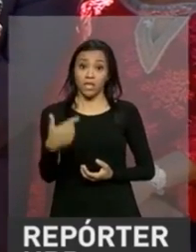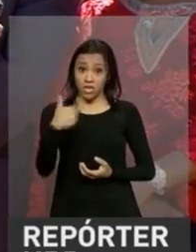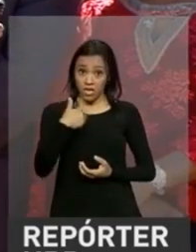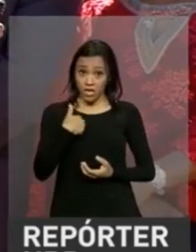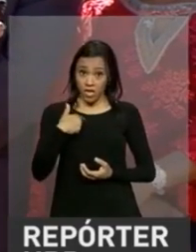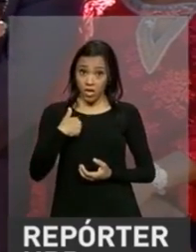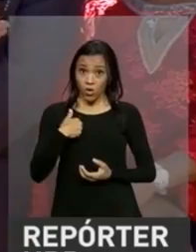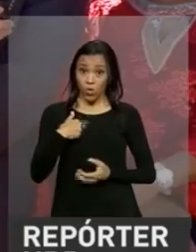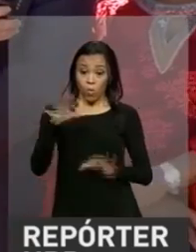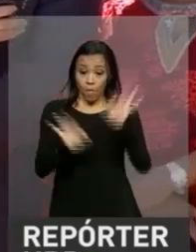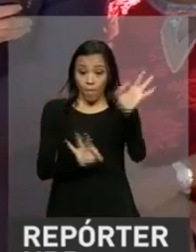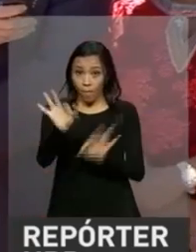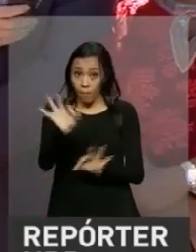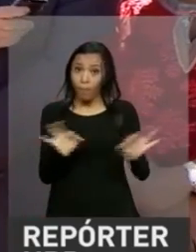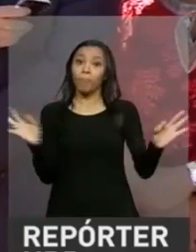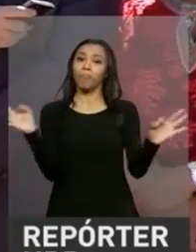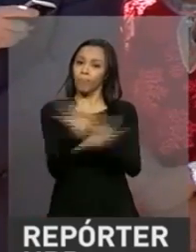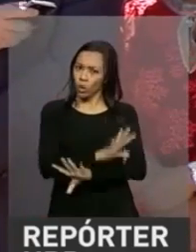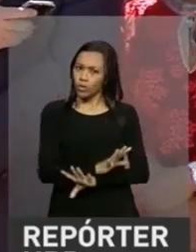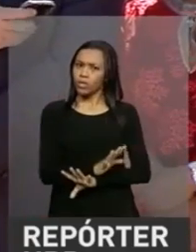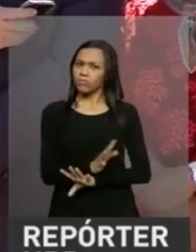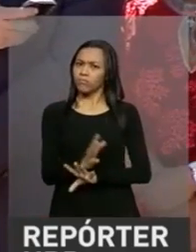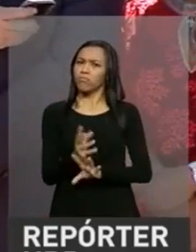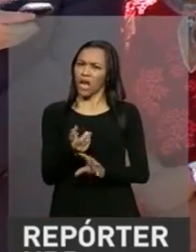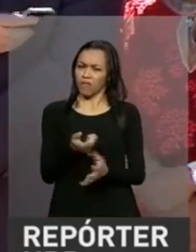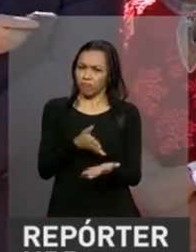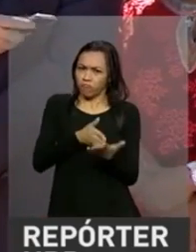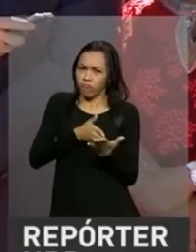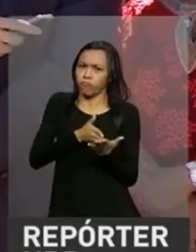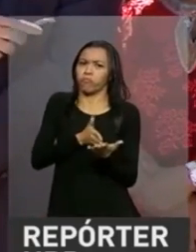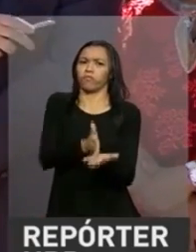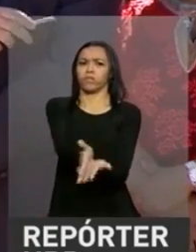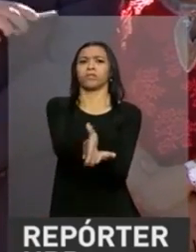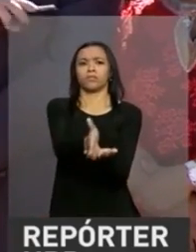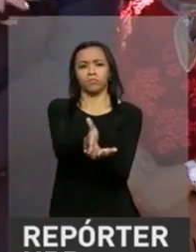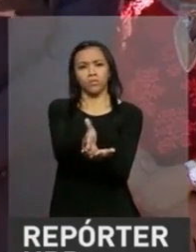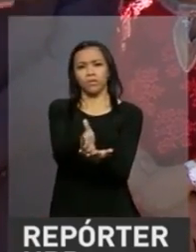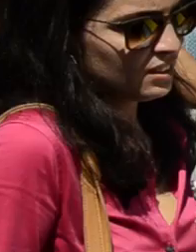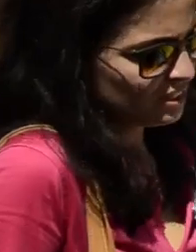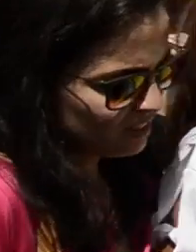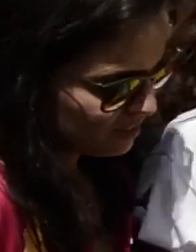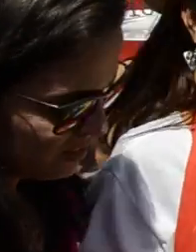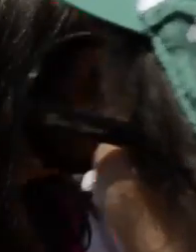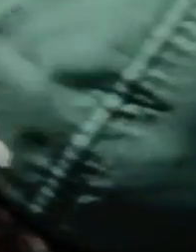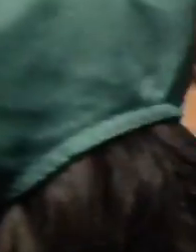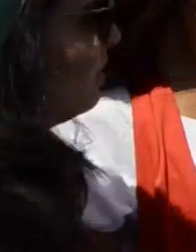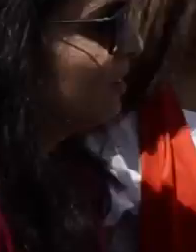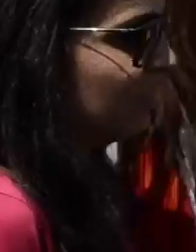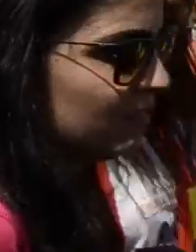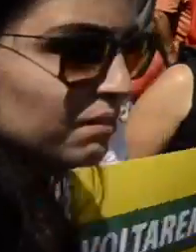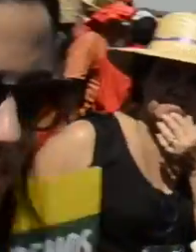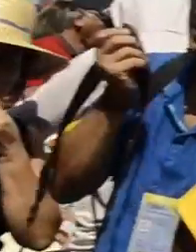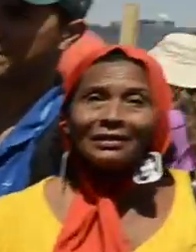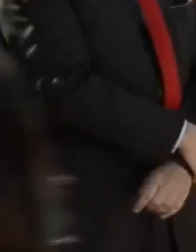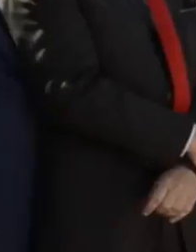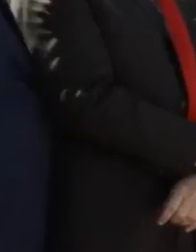pronta para resistir por todos os meios. Resistir, resistir, resistir.